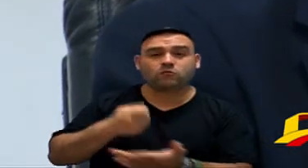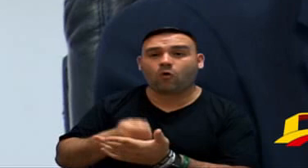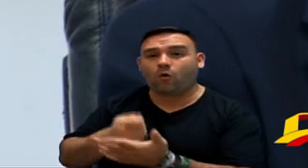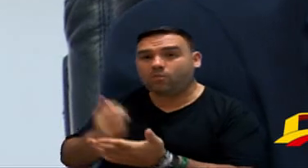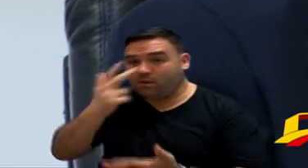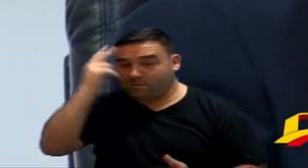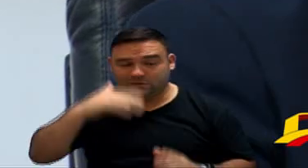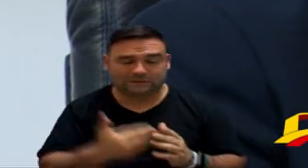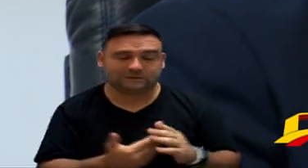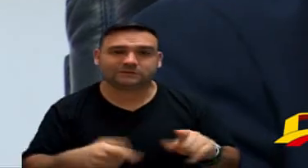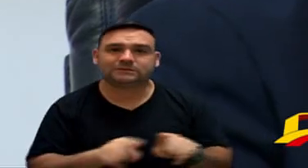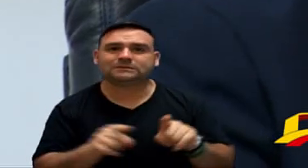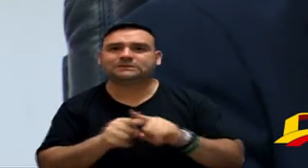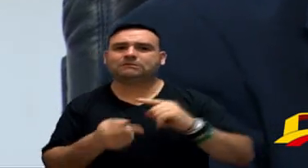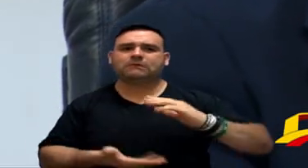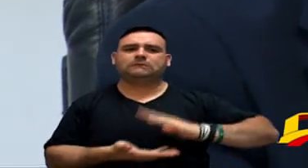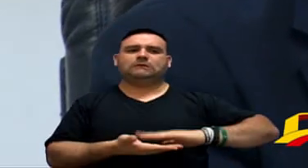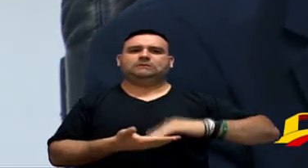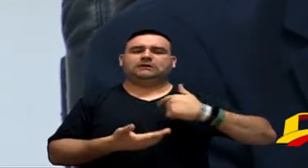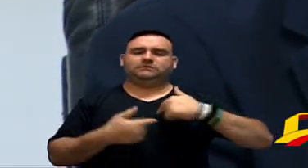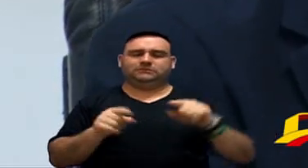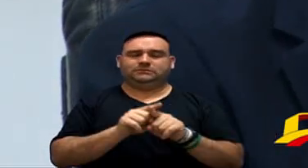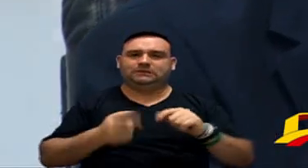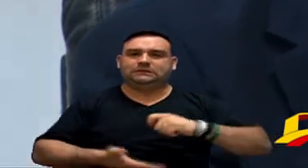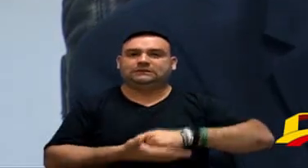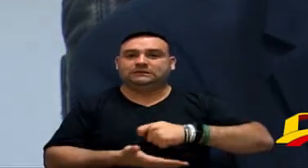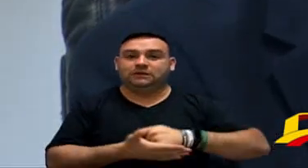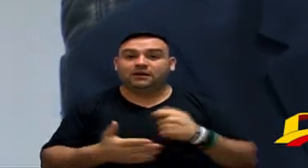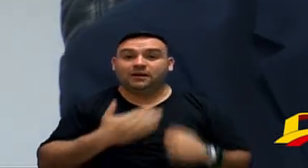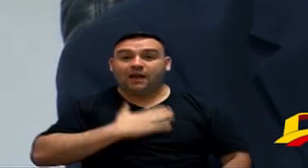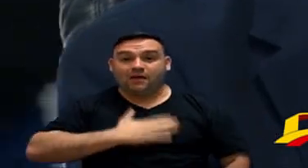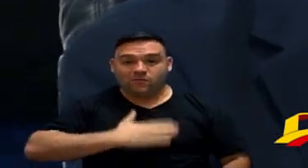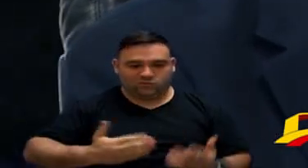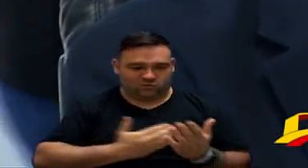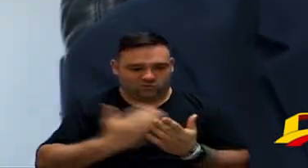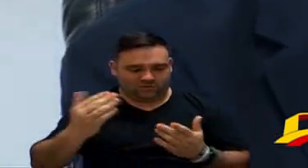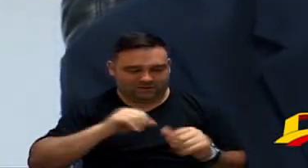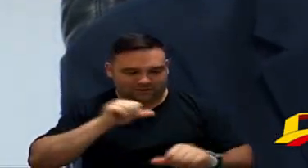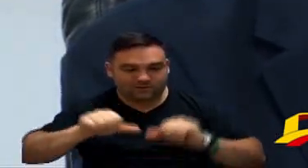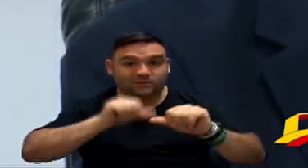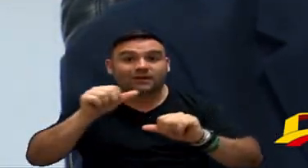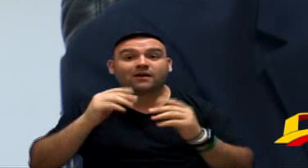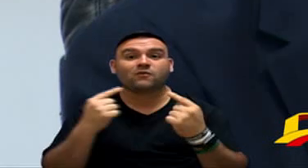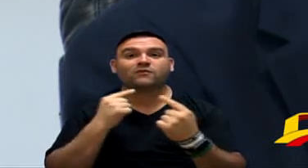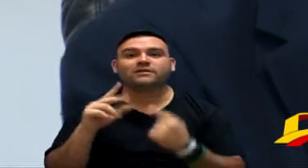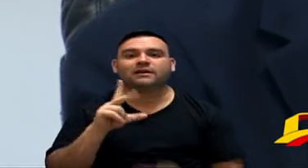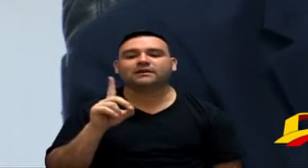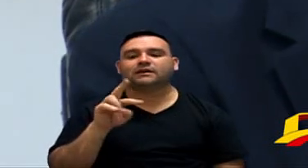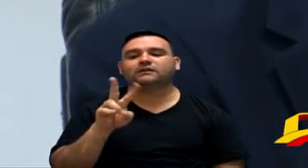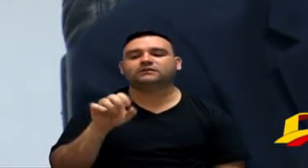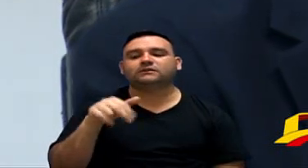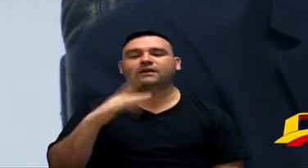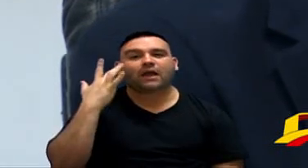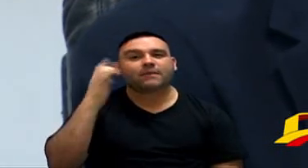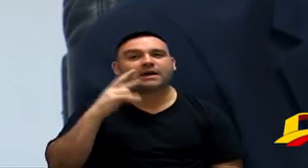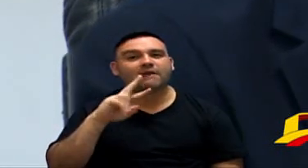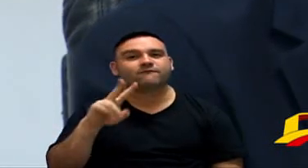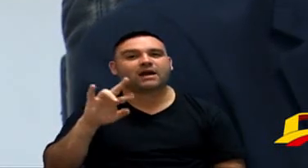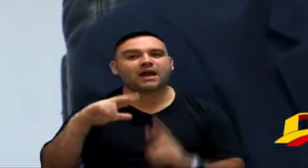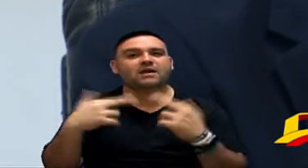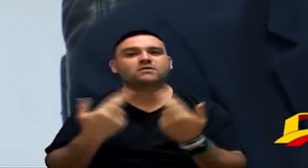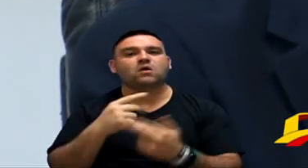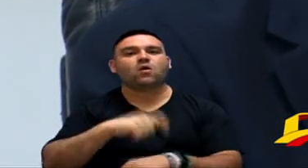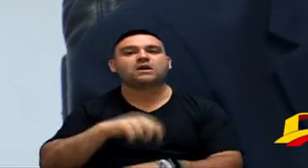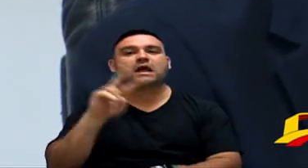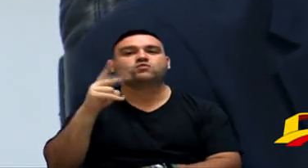população lê cobra também eu só quero agradecer que o pai dele negócio começa eu falei ontem com Darwin Botei uma reunião acho que é amanhã com ele